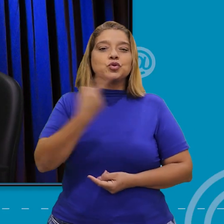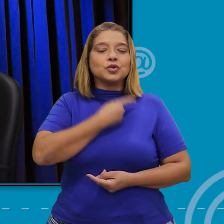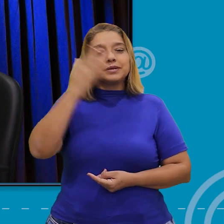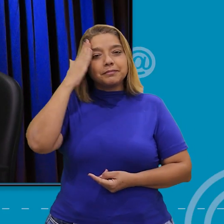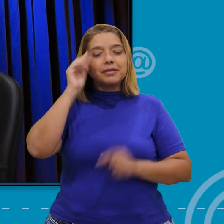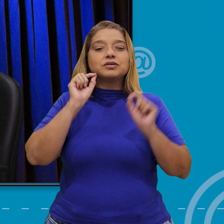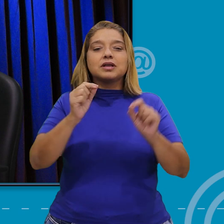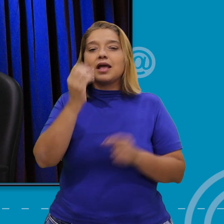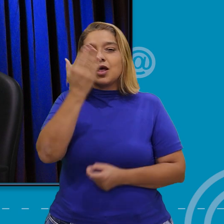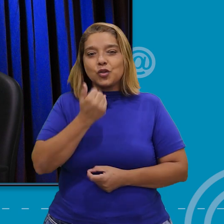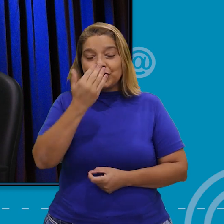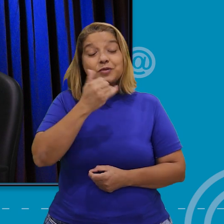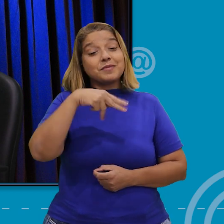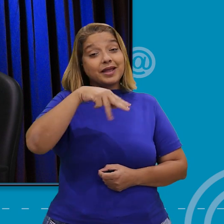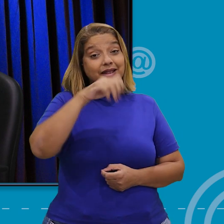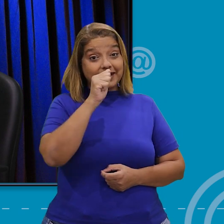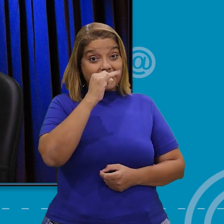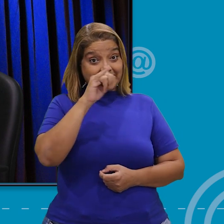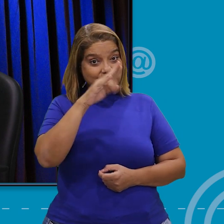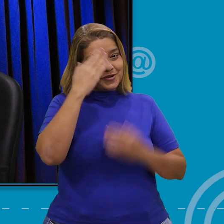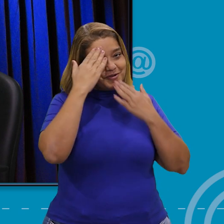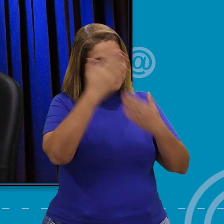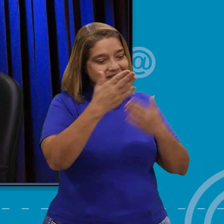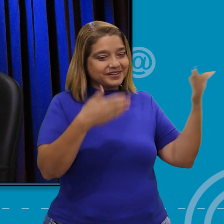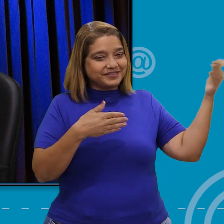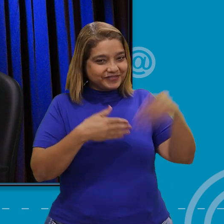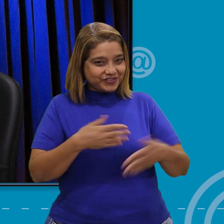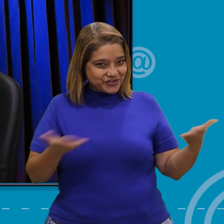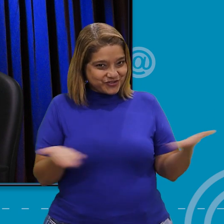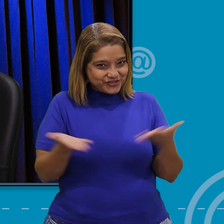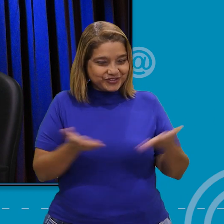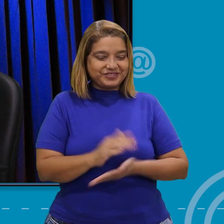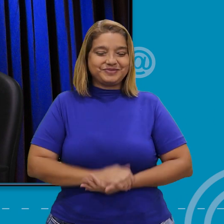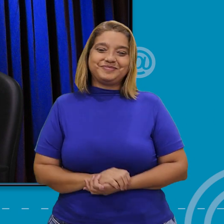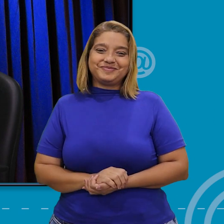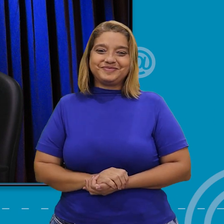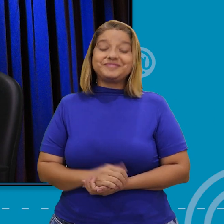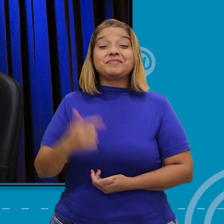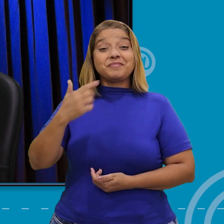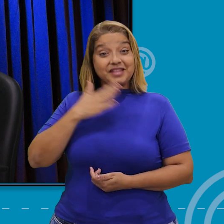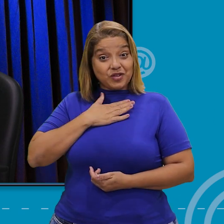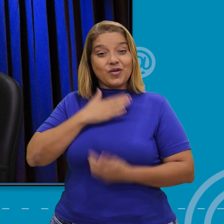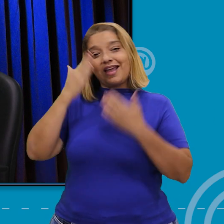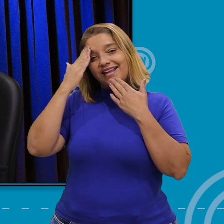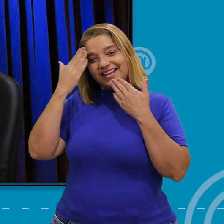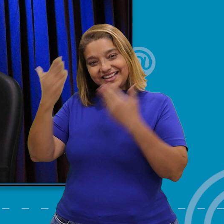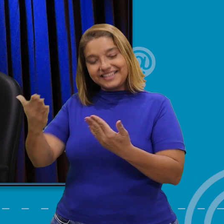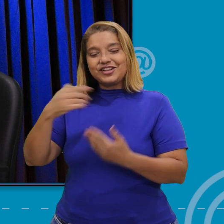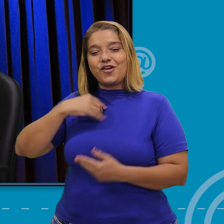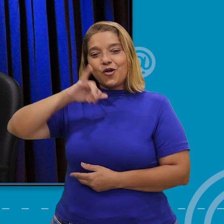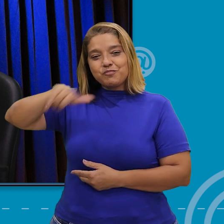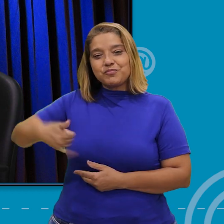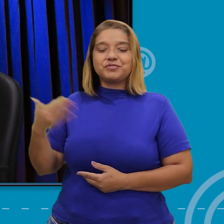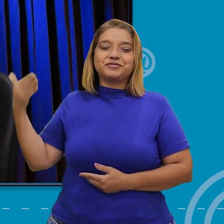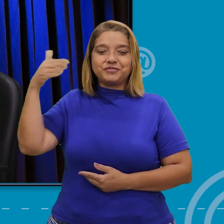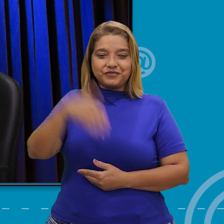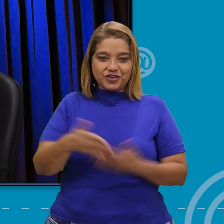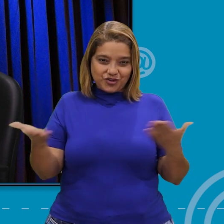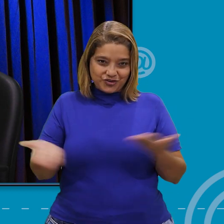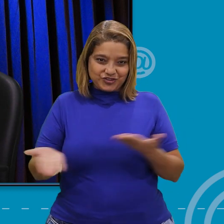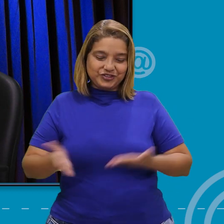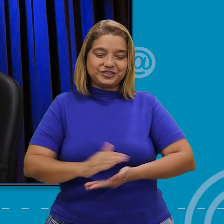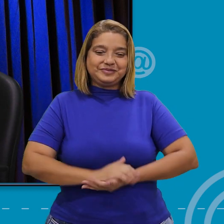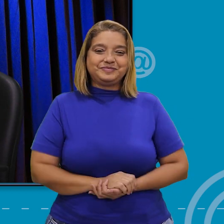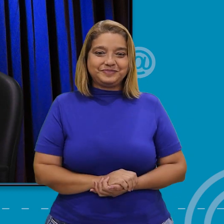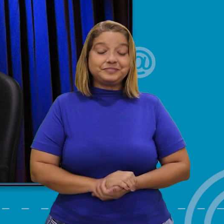Quando a gente fala de alimentação. Nair, obrigada pela sua participação aqui com a gente, viu? Eu que agradeço por ter a oportunidade de